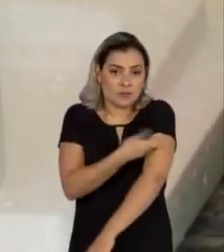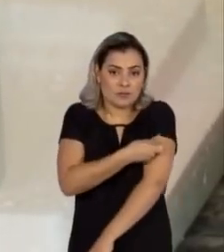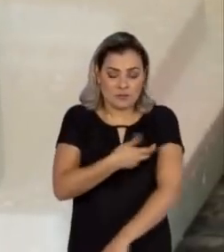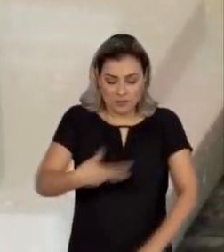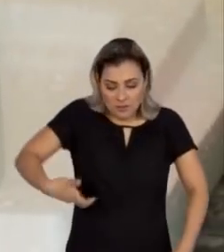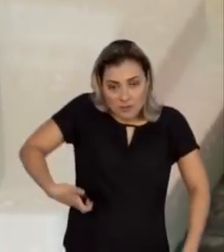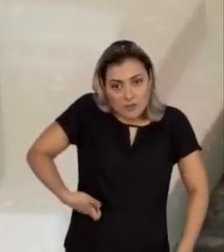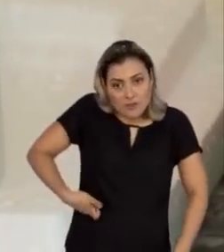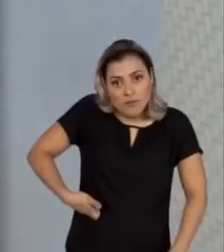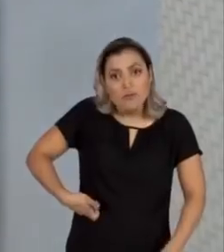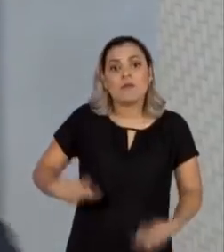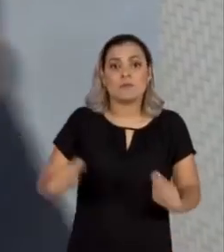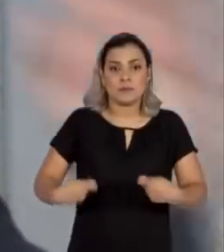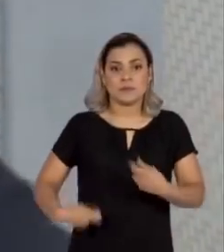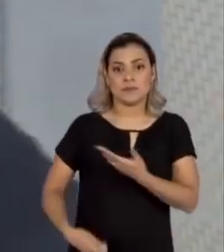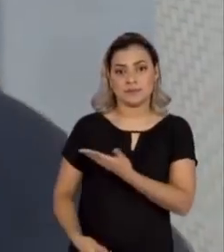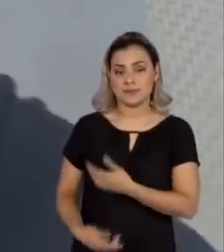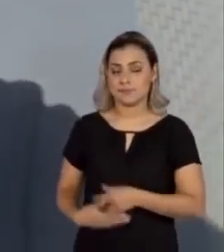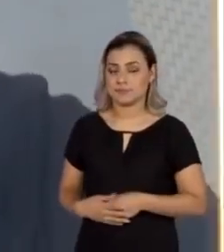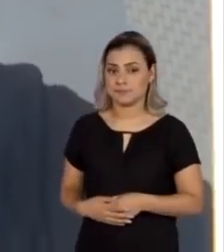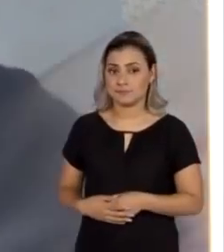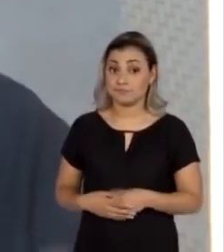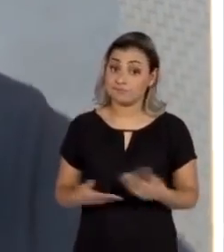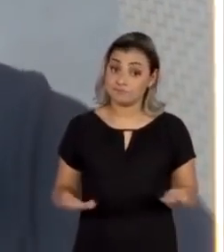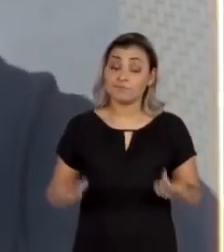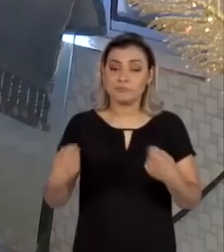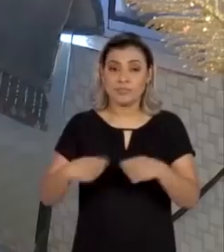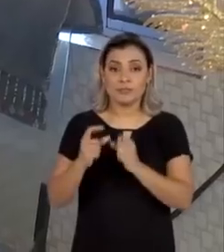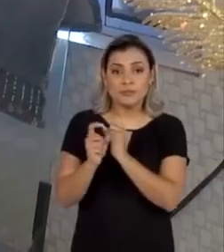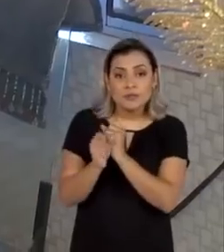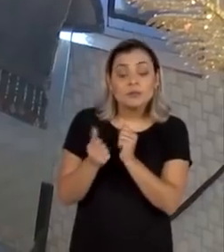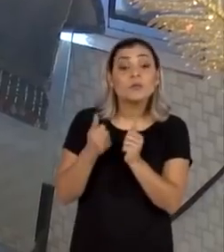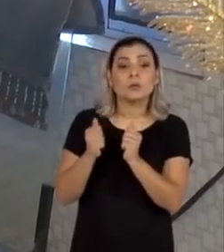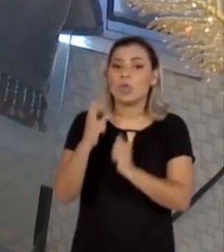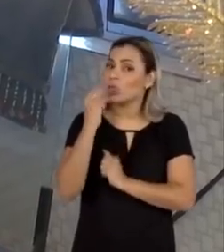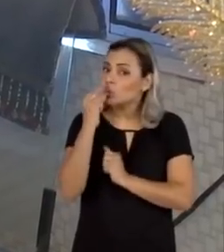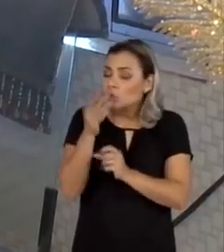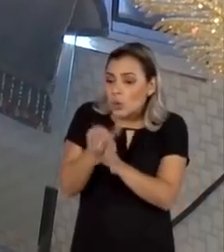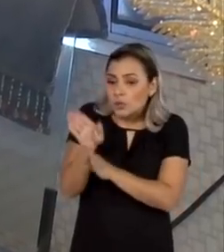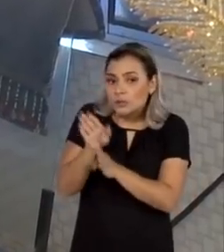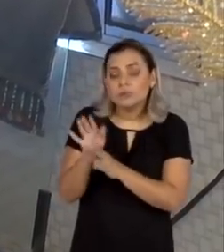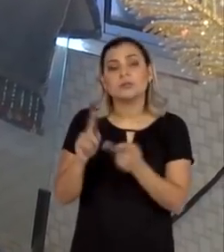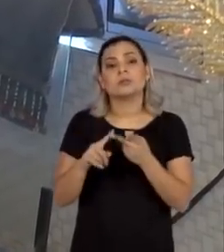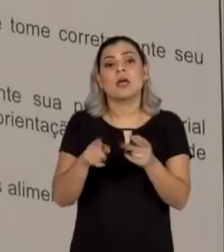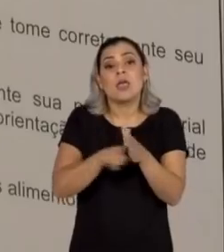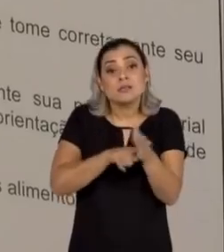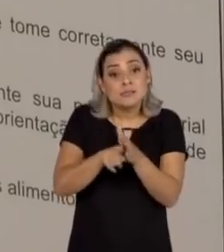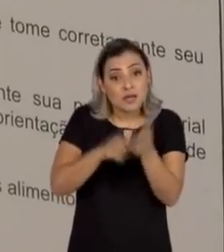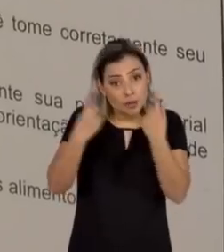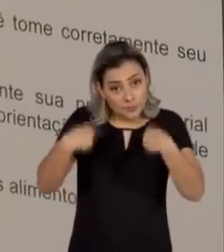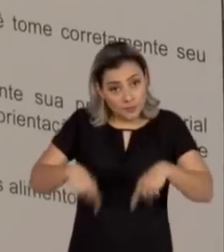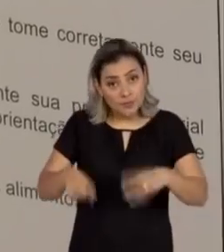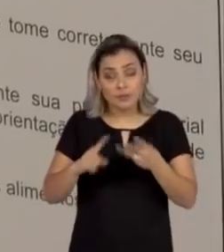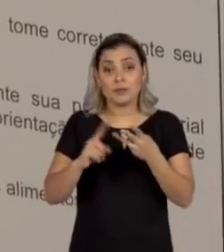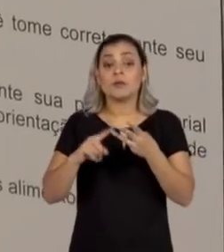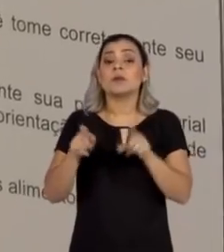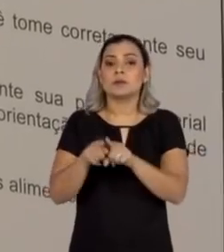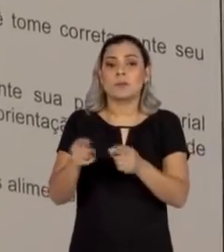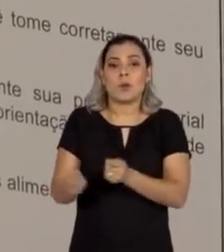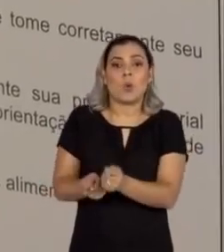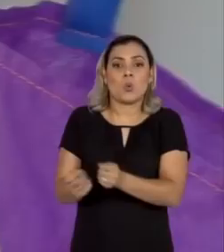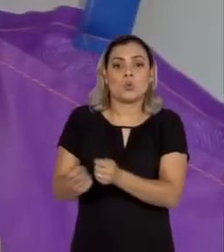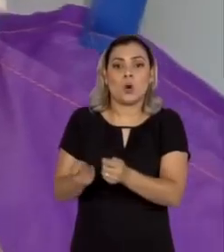de tarde e de noite. Também precisa de acompanhamento nutricional, exames regulares e consultas de